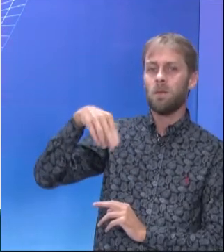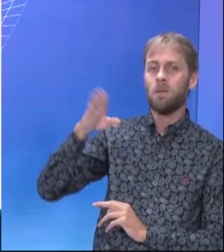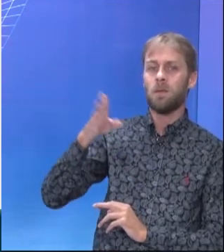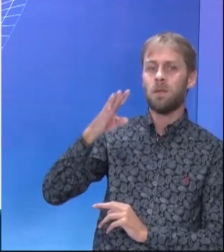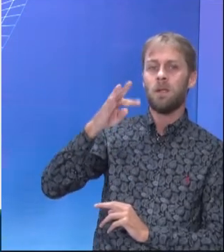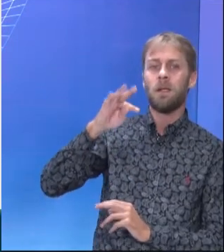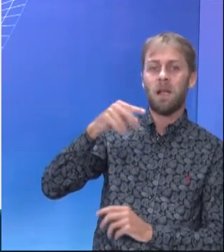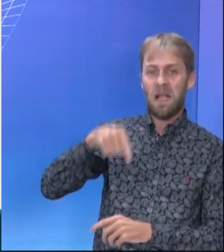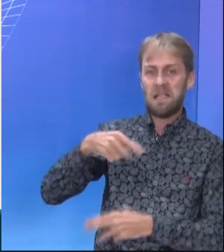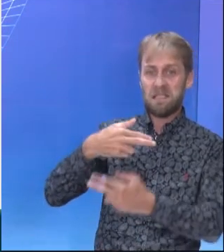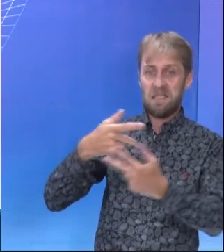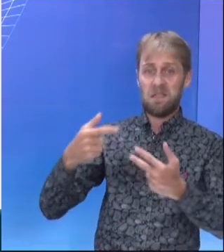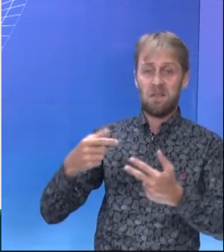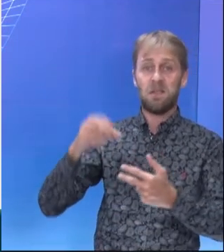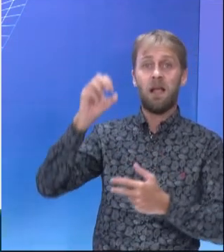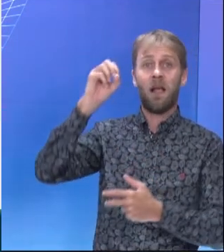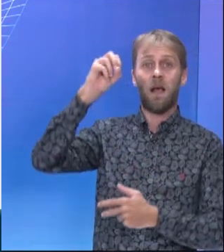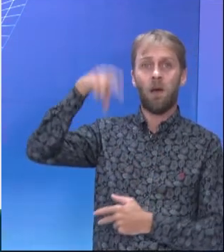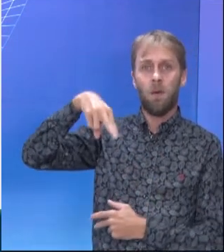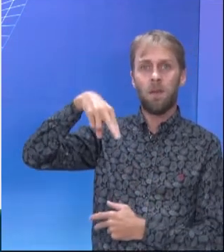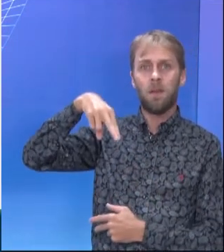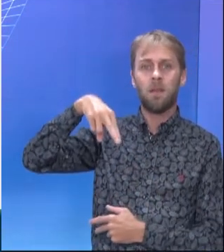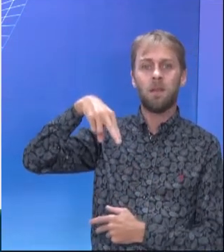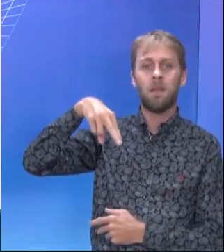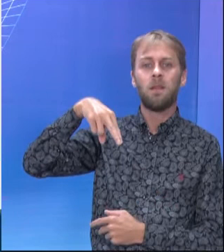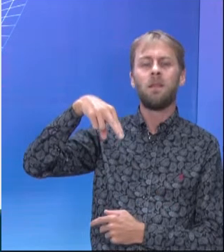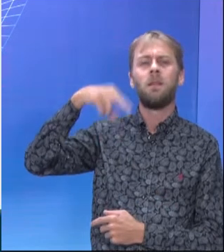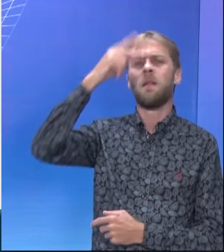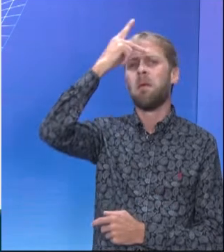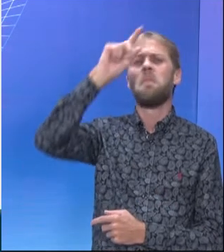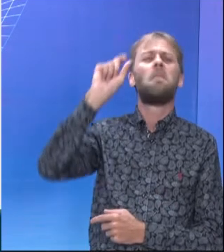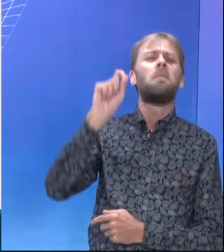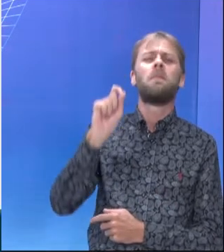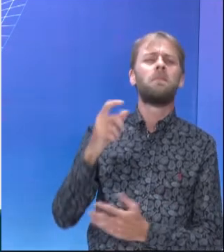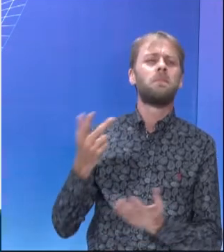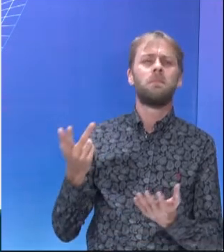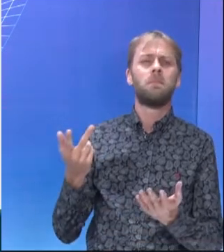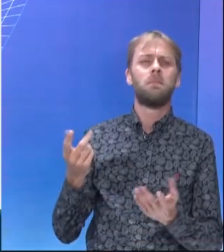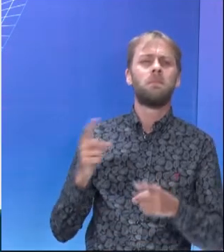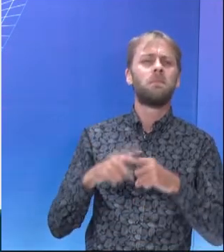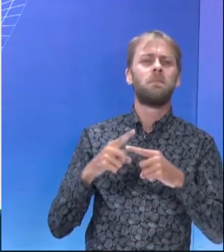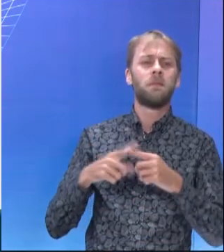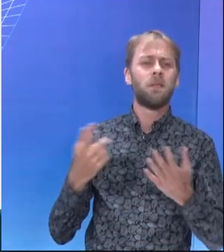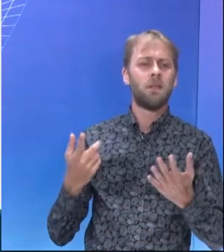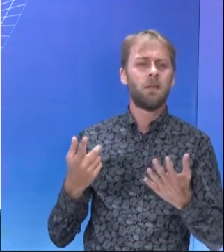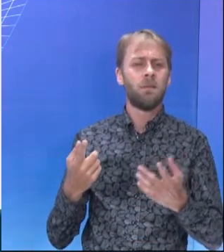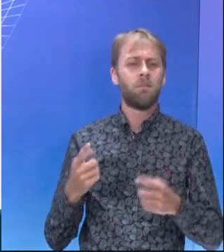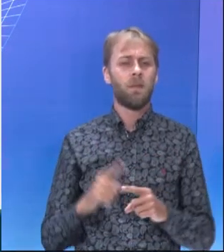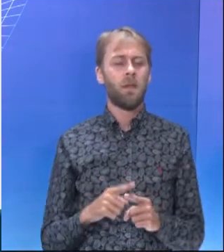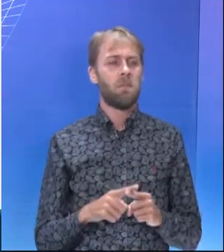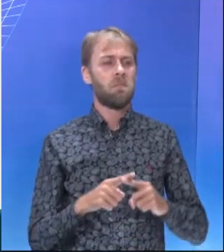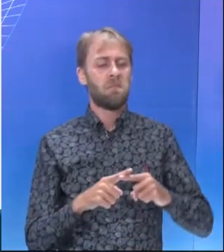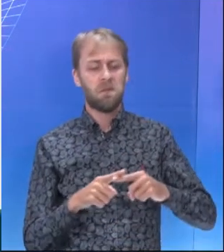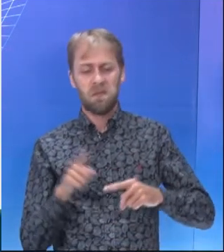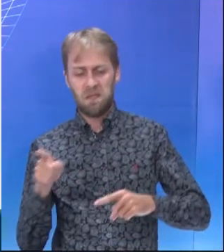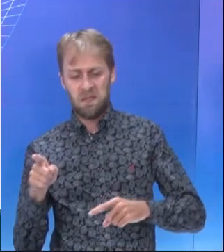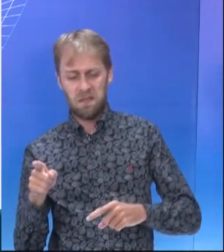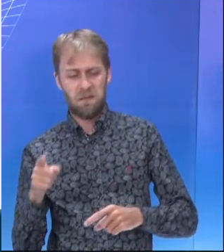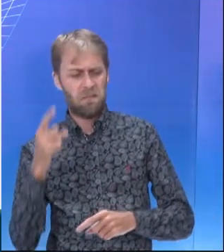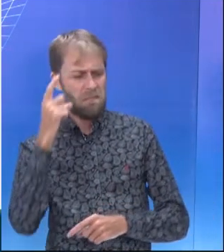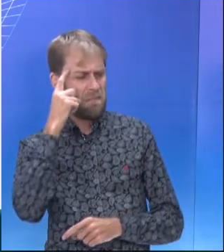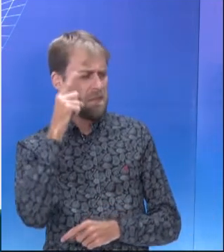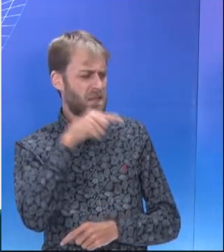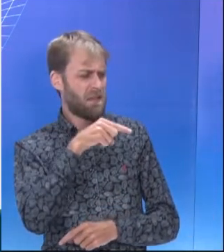faz a pergunta usando turn this thing on por. Por que ele faz essa pergunta? Por suspeitar que o colega está com seu material